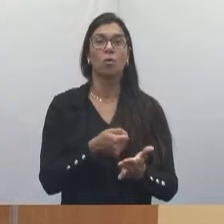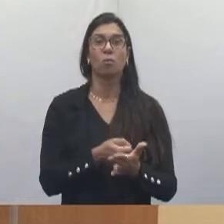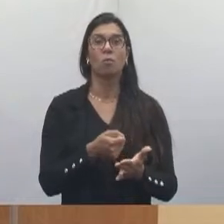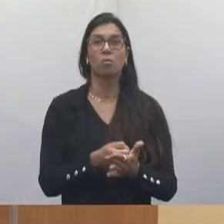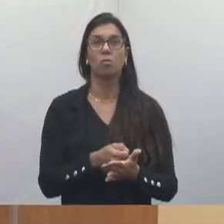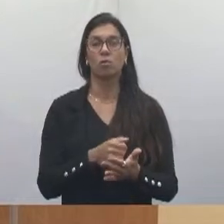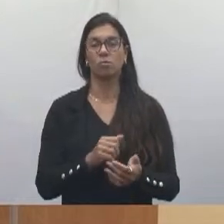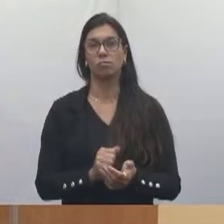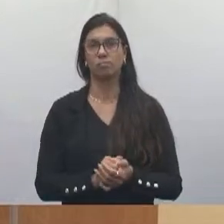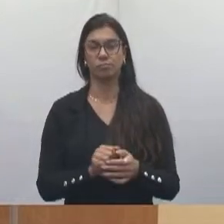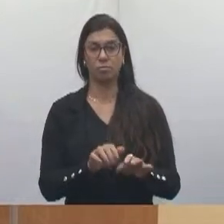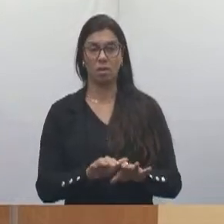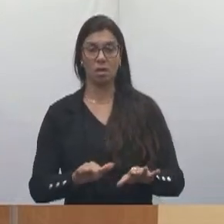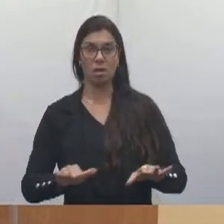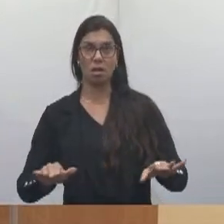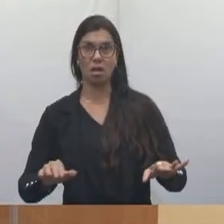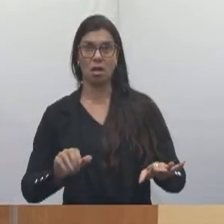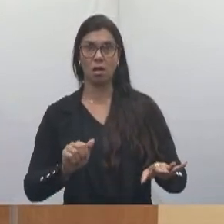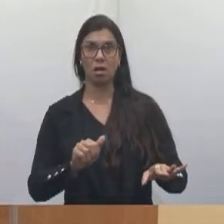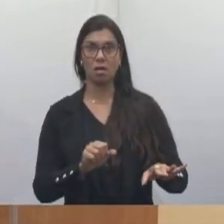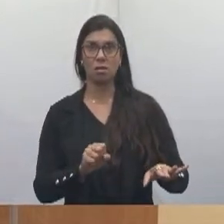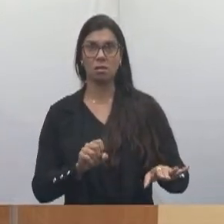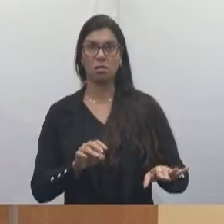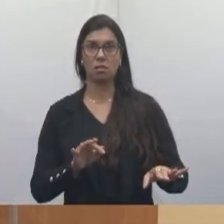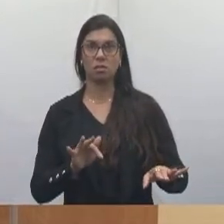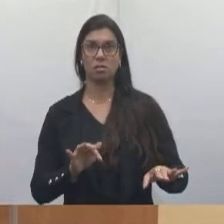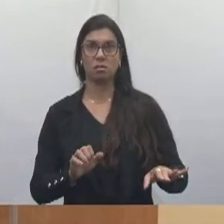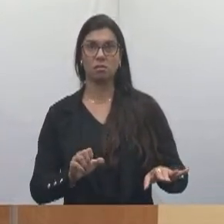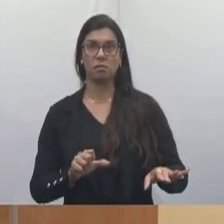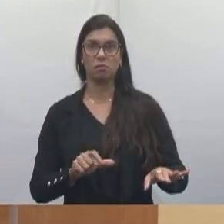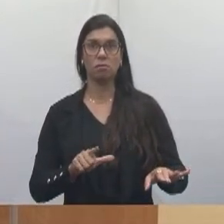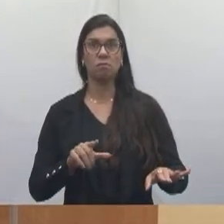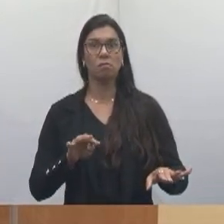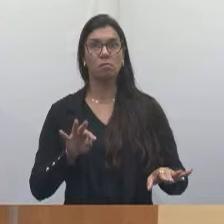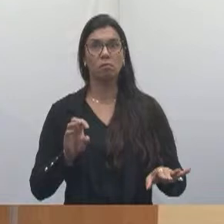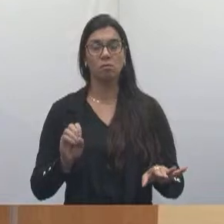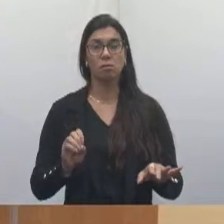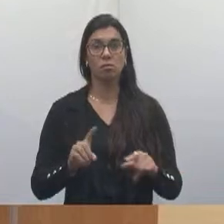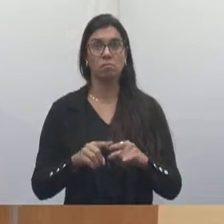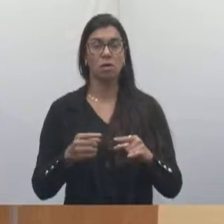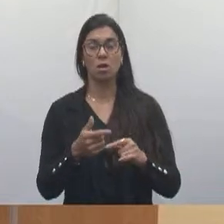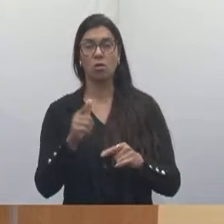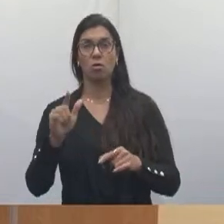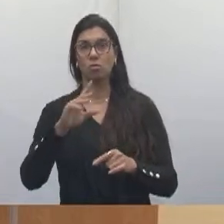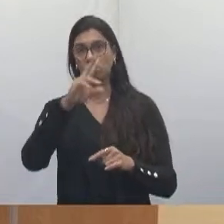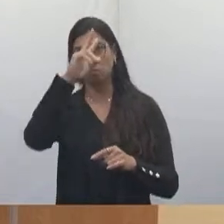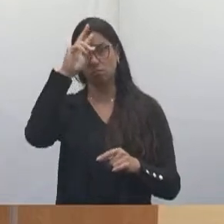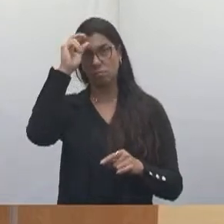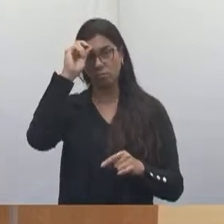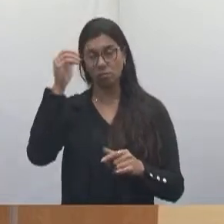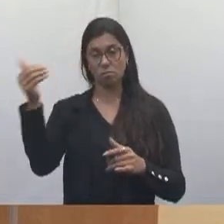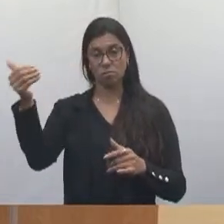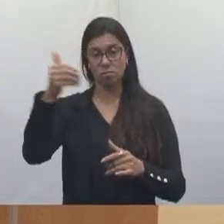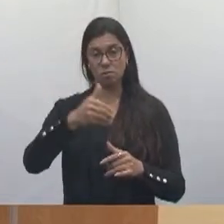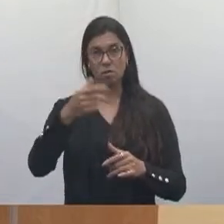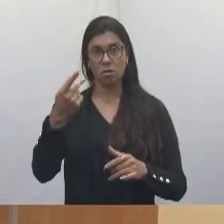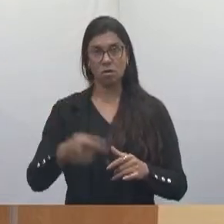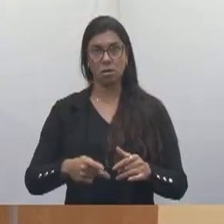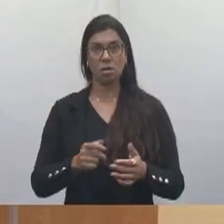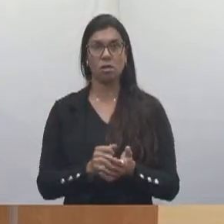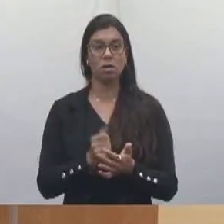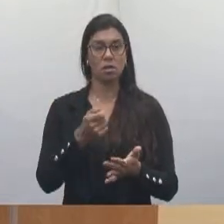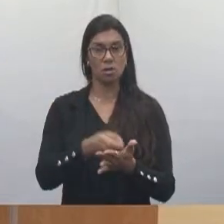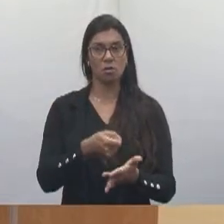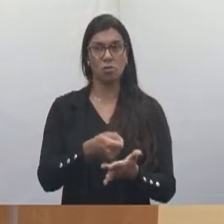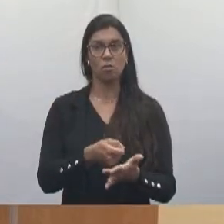Nenhum metro. E outro prefeito que passou aqui cobrou. Por isso que não vinha aqui fazer prestação de conta, tinha que